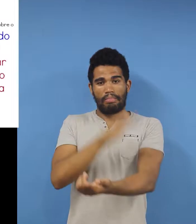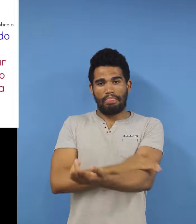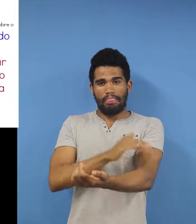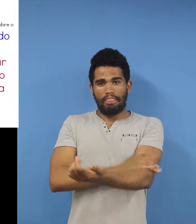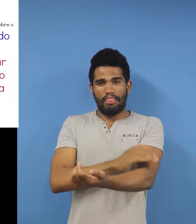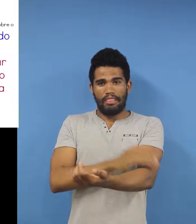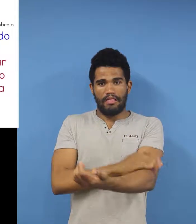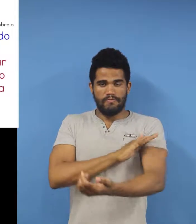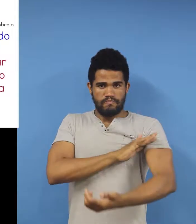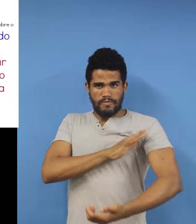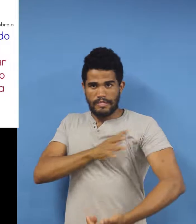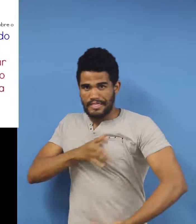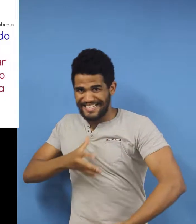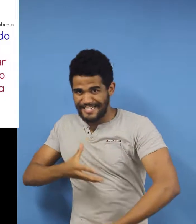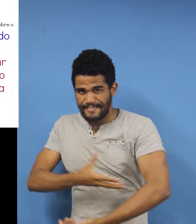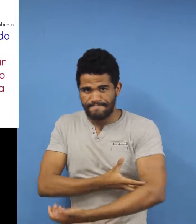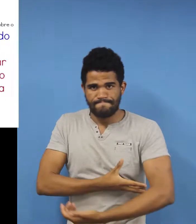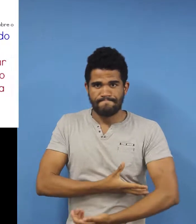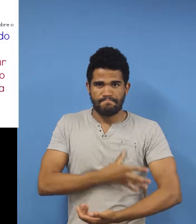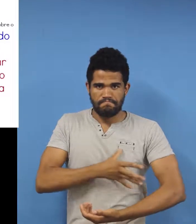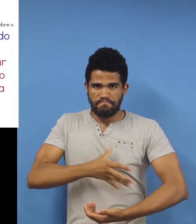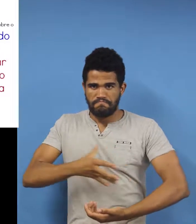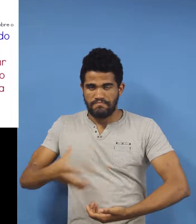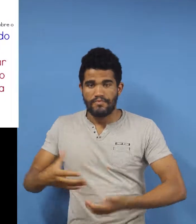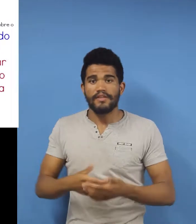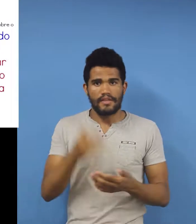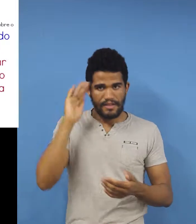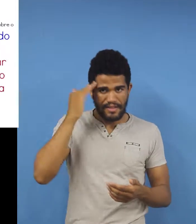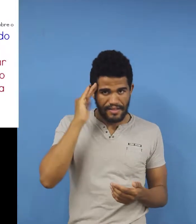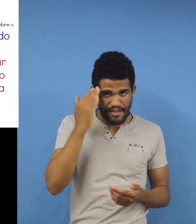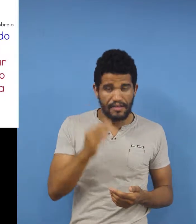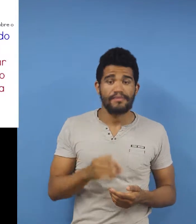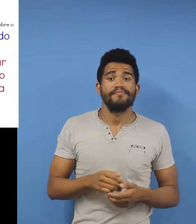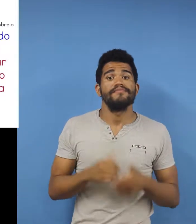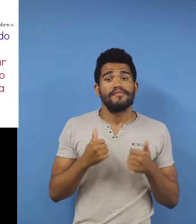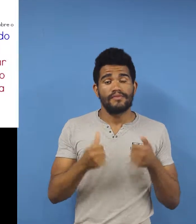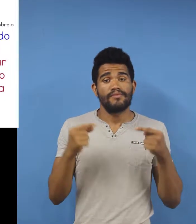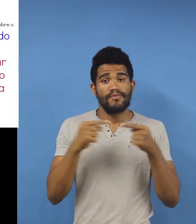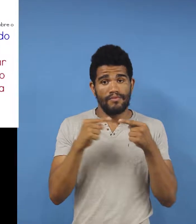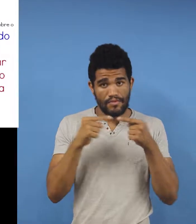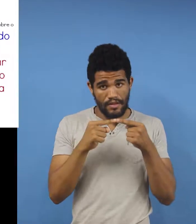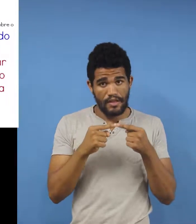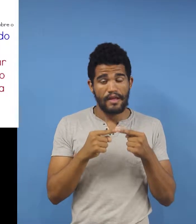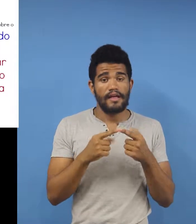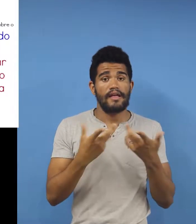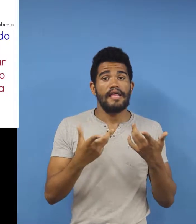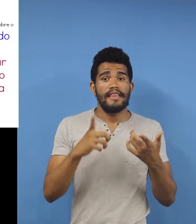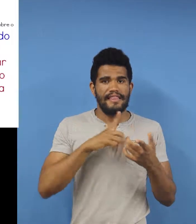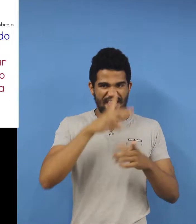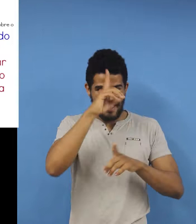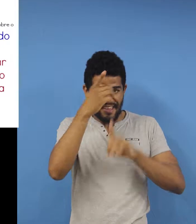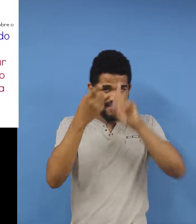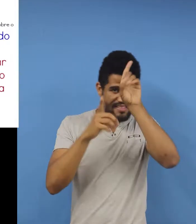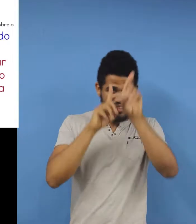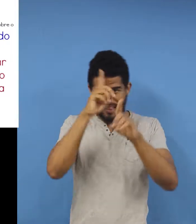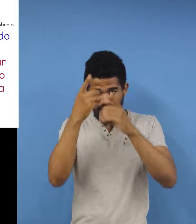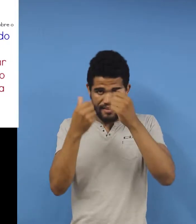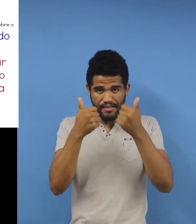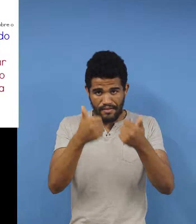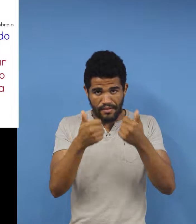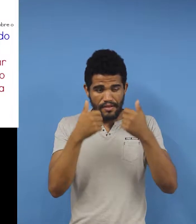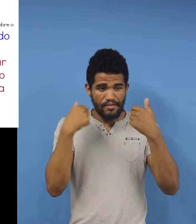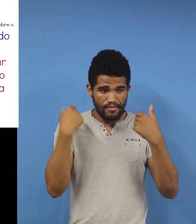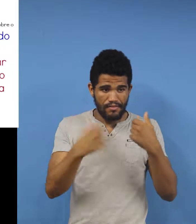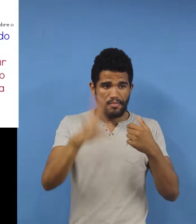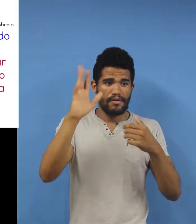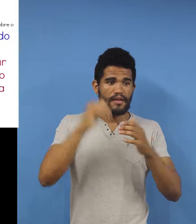conhecido, certo? Essa é a minha reflexão sobre o assunto. Conseguiram entender tudo que eu disse até agora? É coerente? Existe